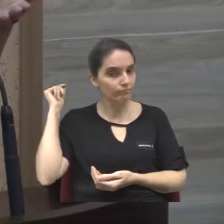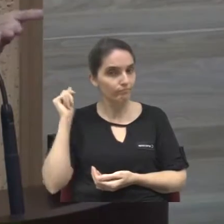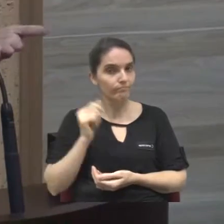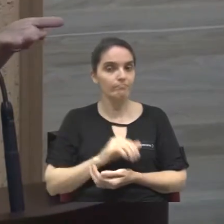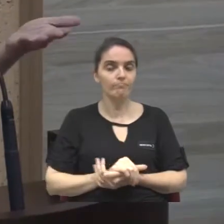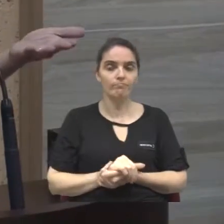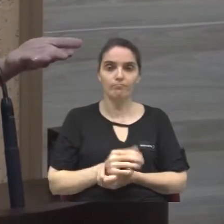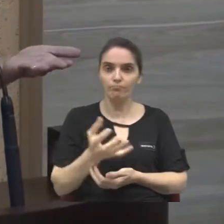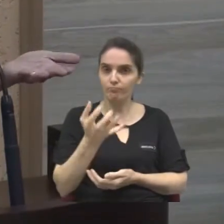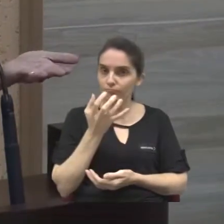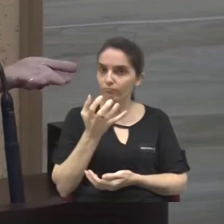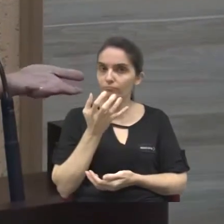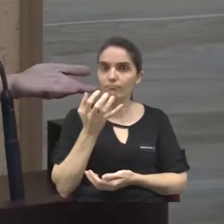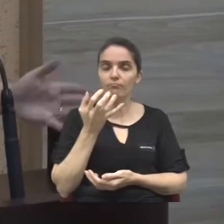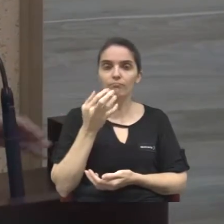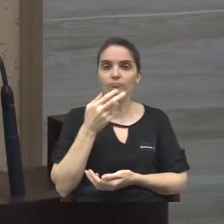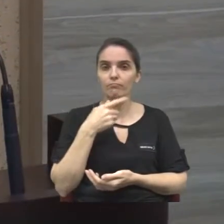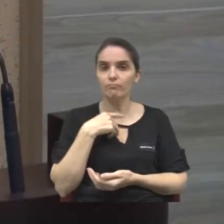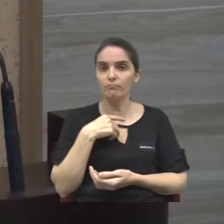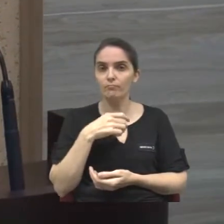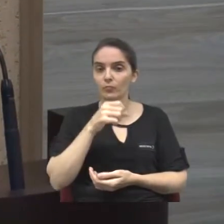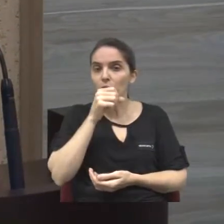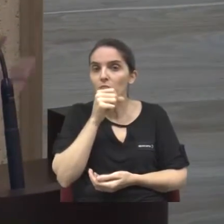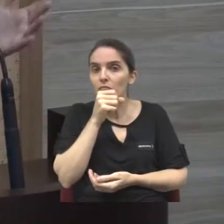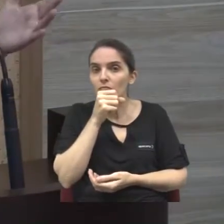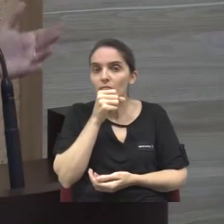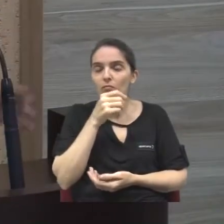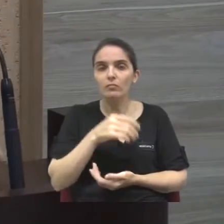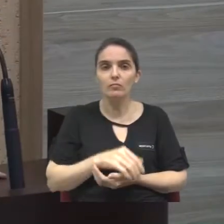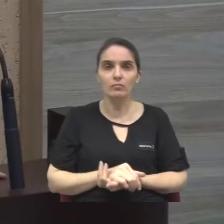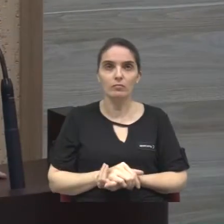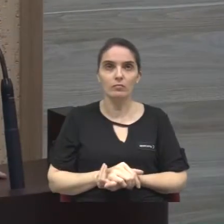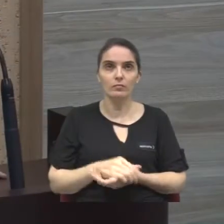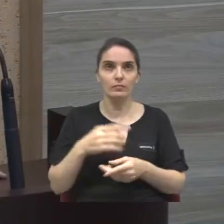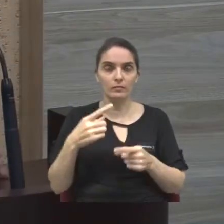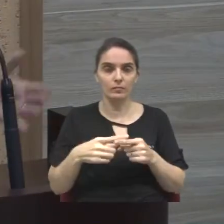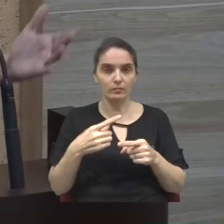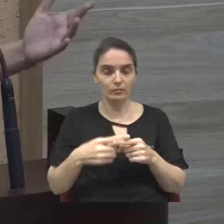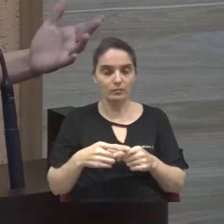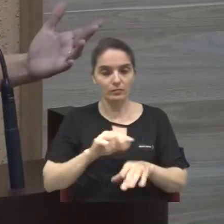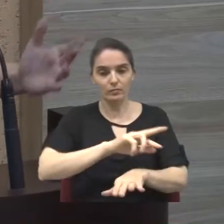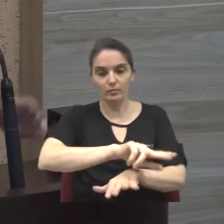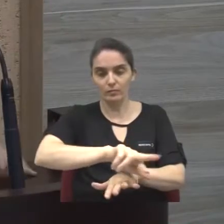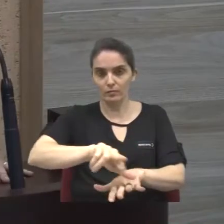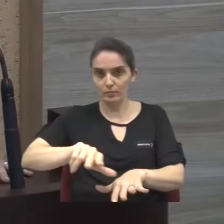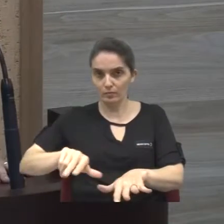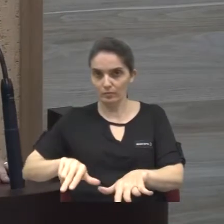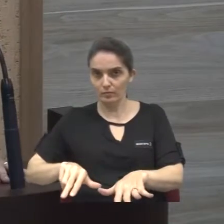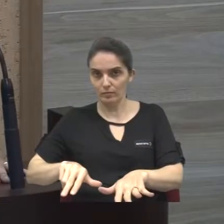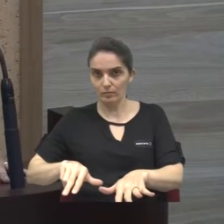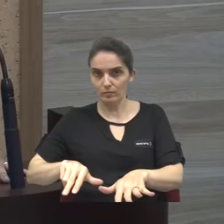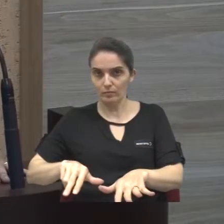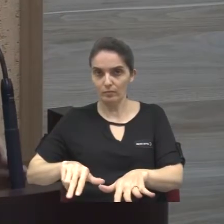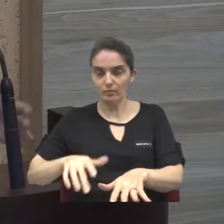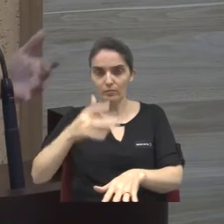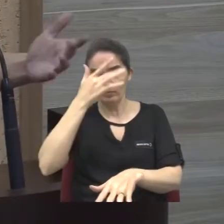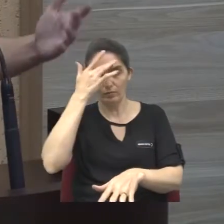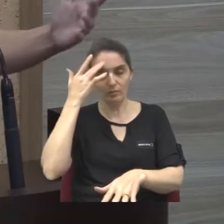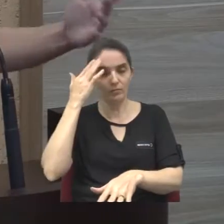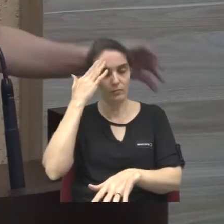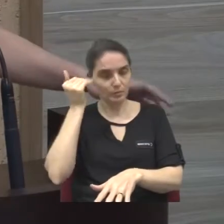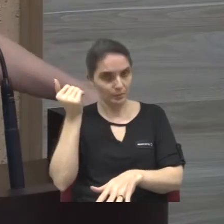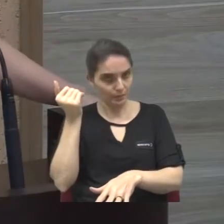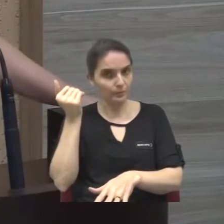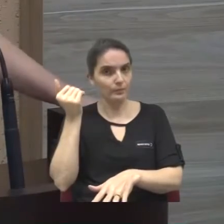para usar este microfone, haja vista que por diversas vezes aqueles que acompanham sabem que eu tenho